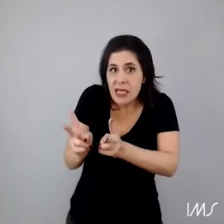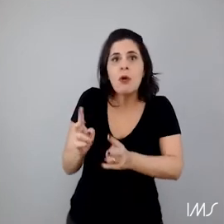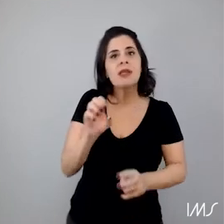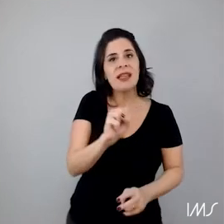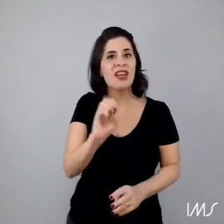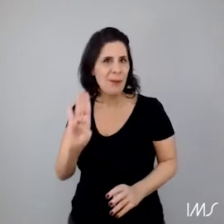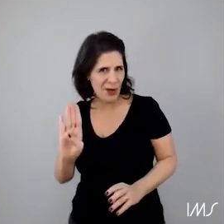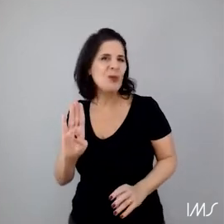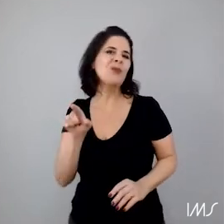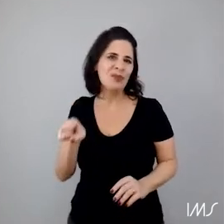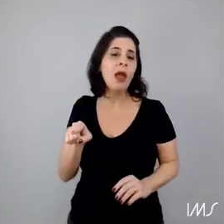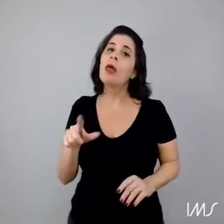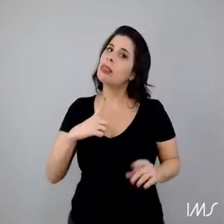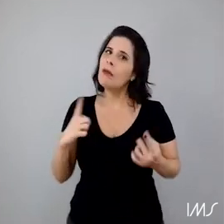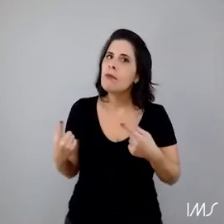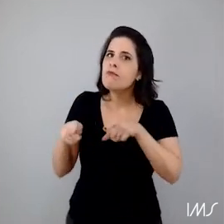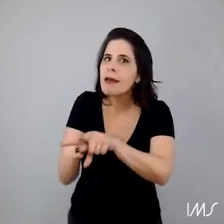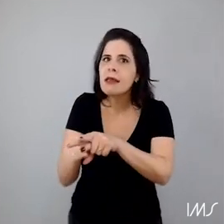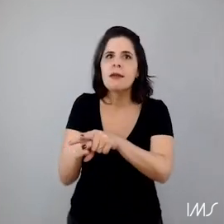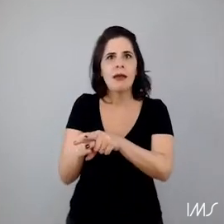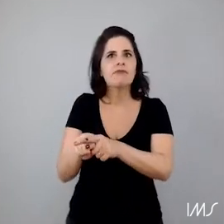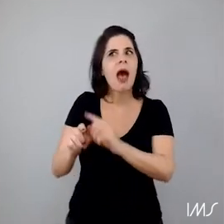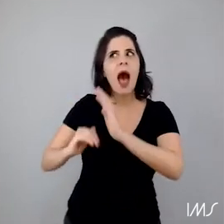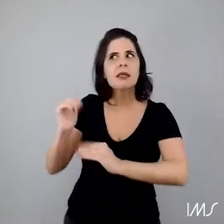Foram testemunhas e parceiras de algumas de suas ações.